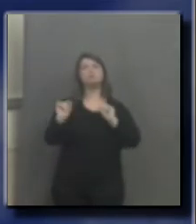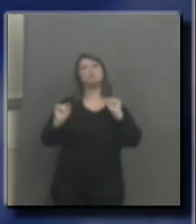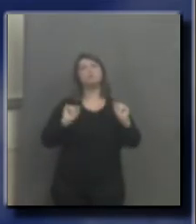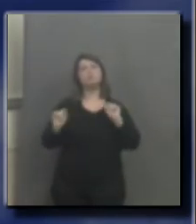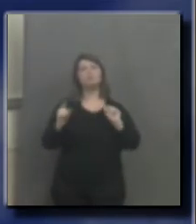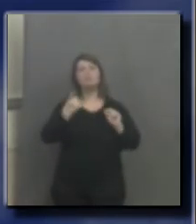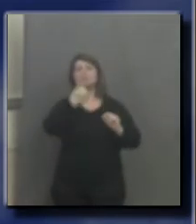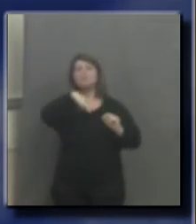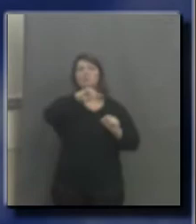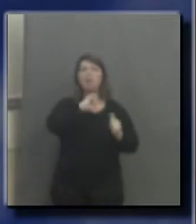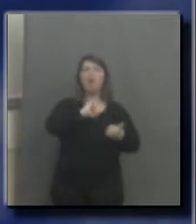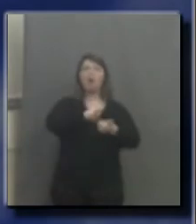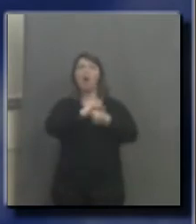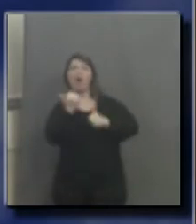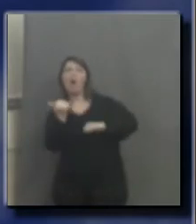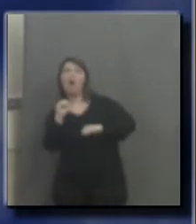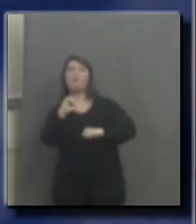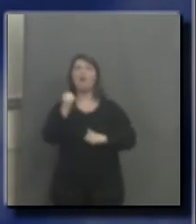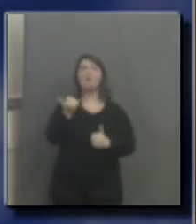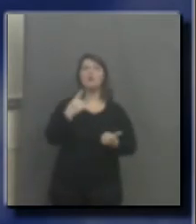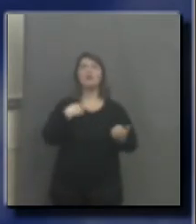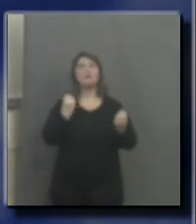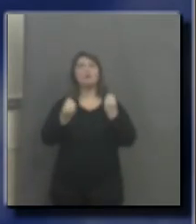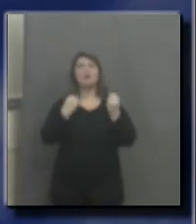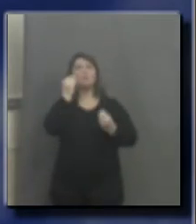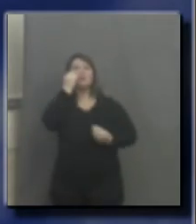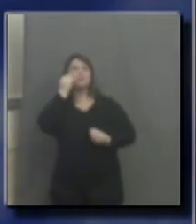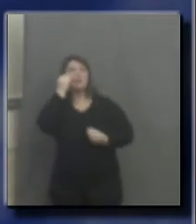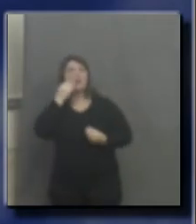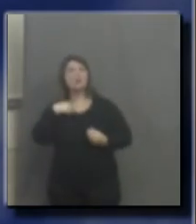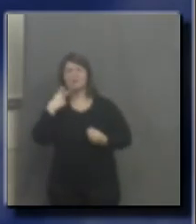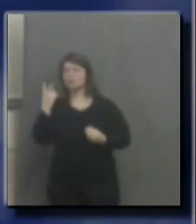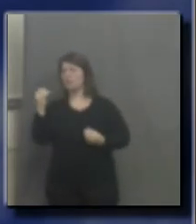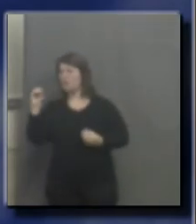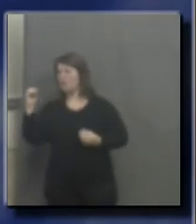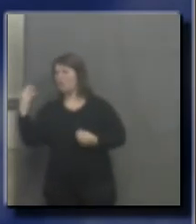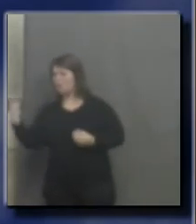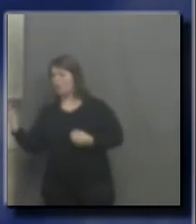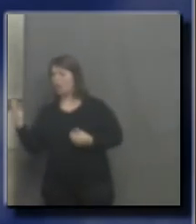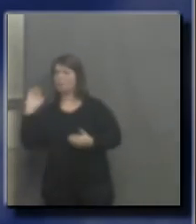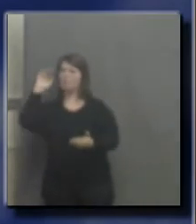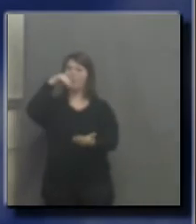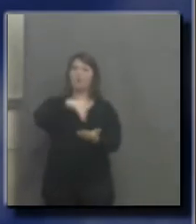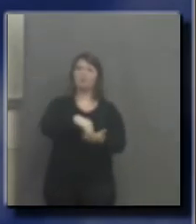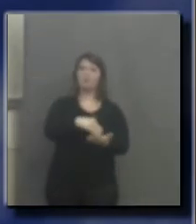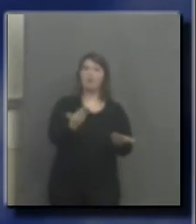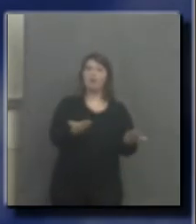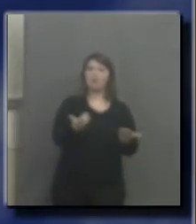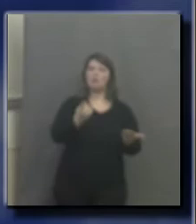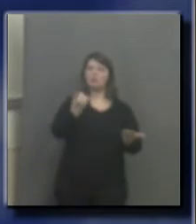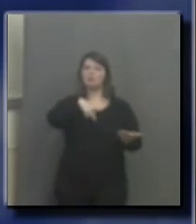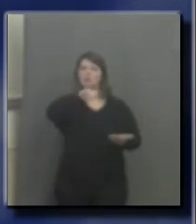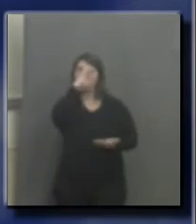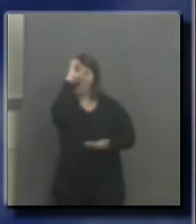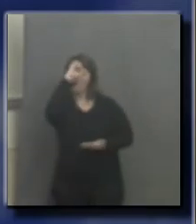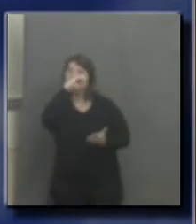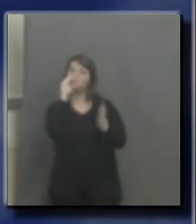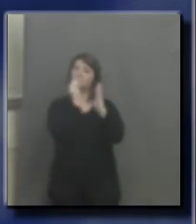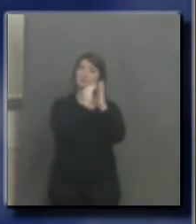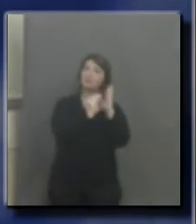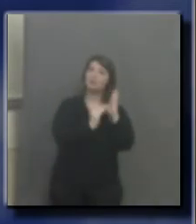nós avaliamos a nossa experiência com as diretrizes de 2004, o que aprendemos com a implantação